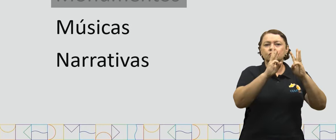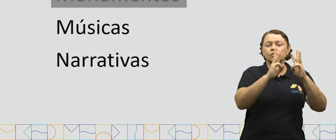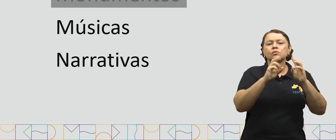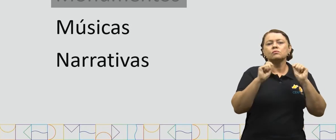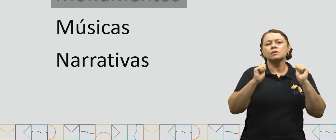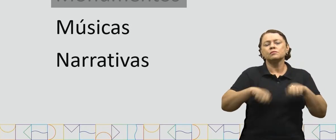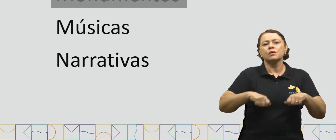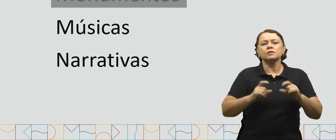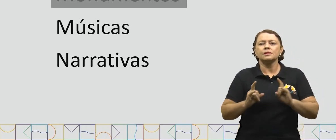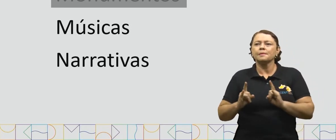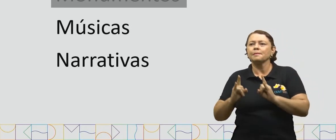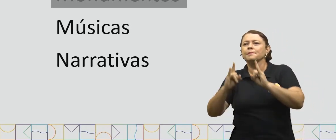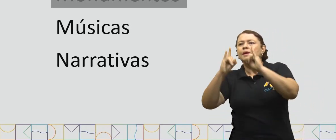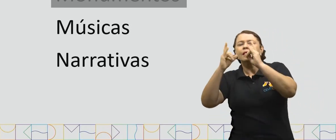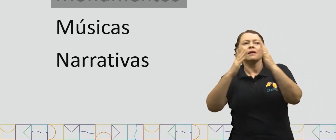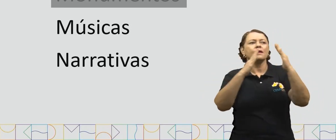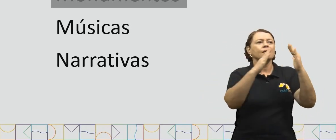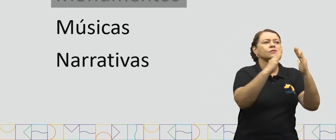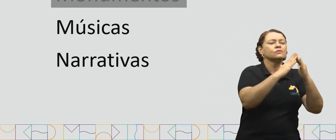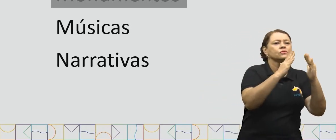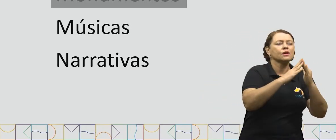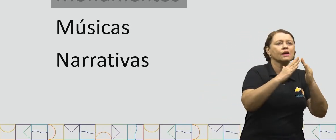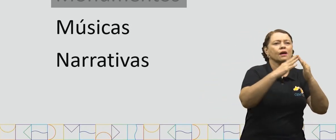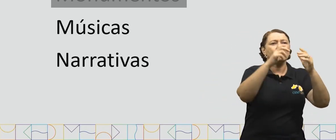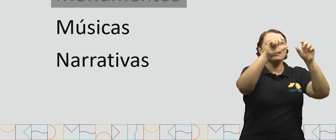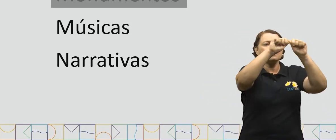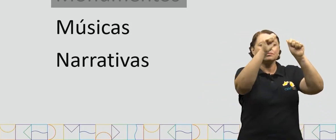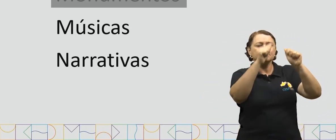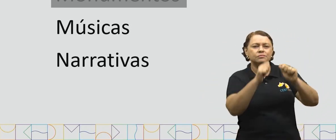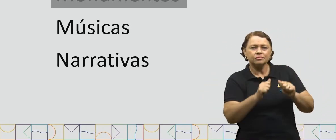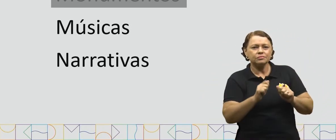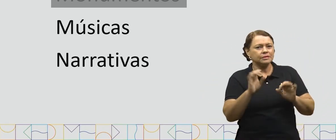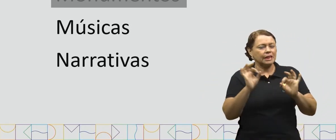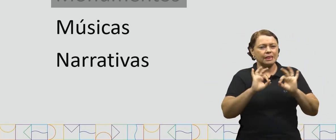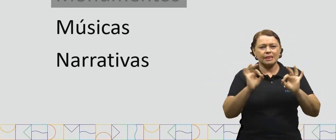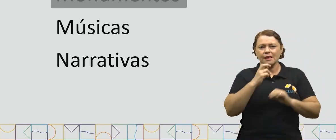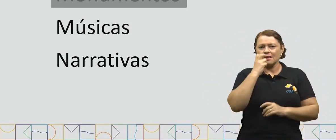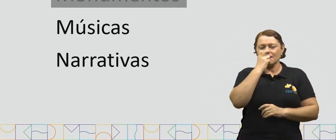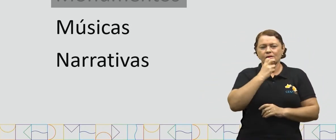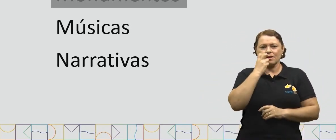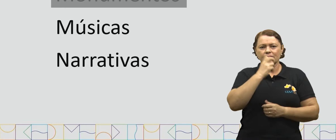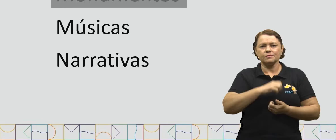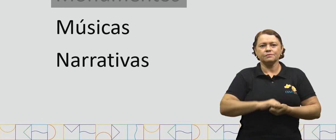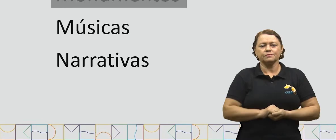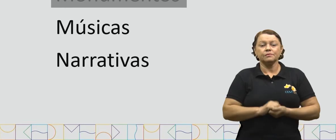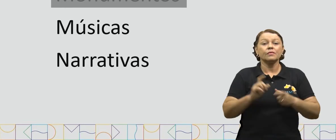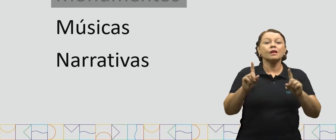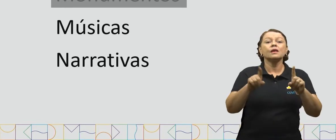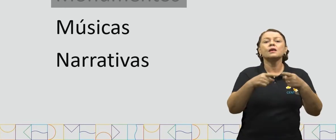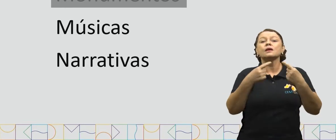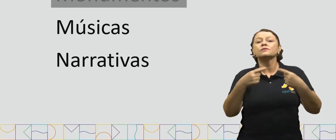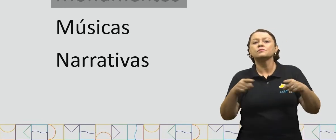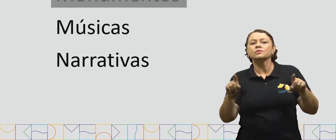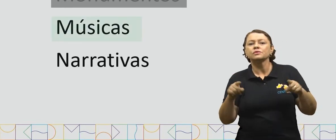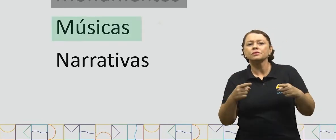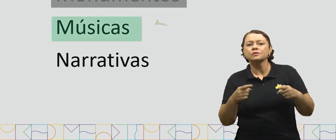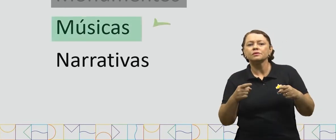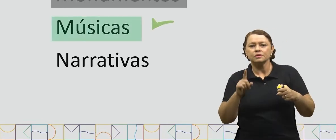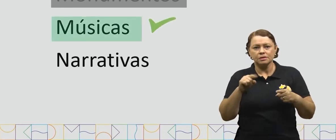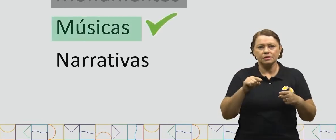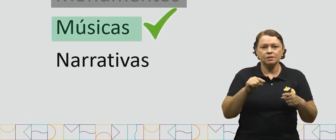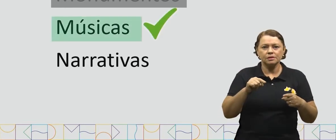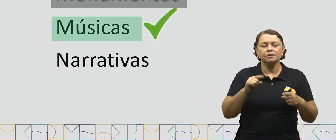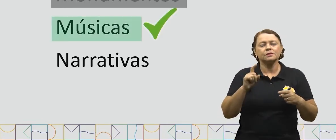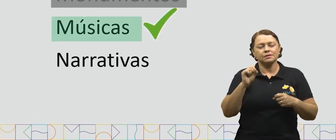podem ser prédios, esculturas, eles não fazem parte da tradição oral. E as músicas?